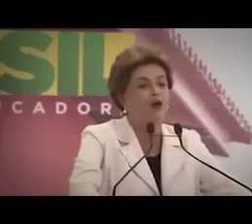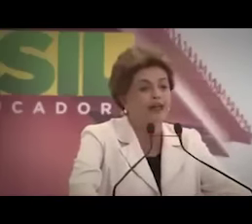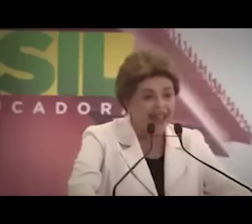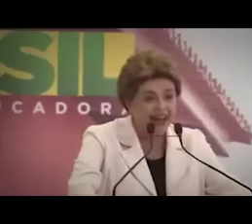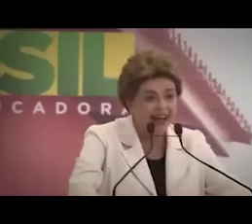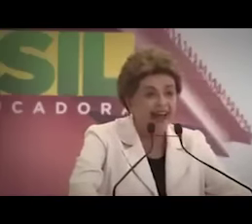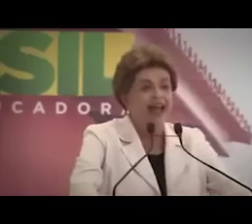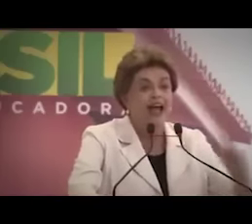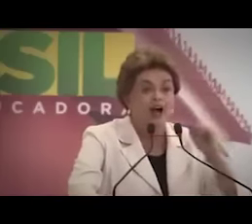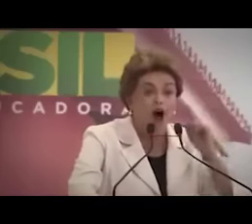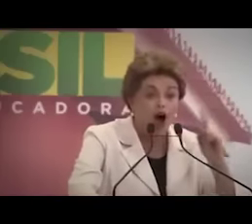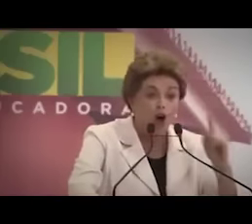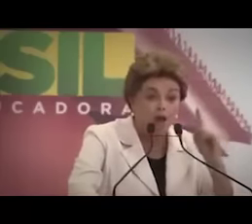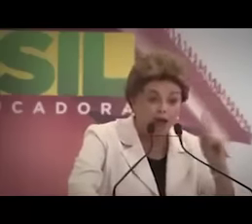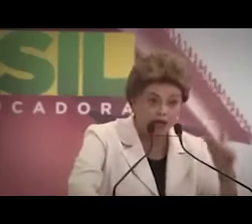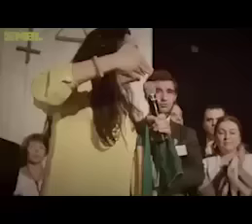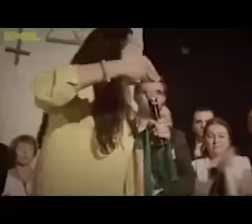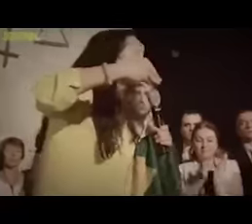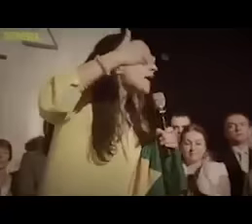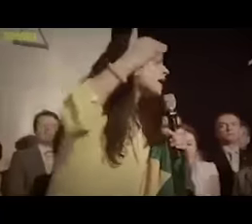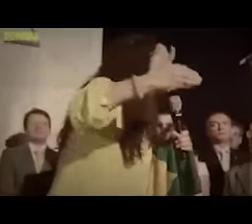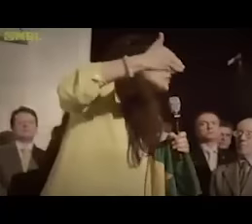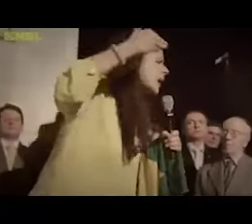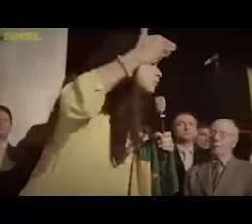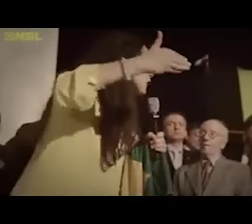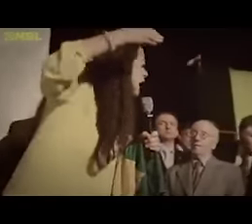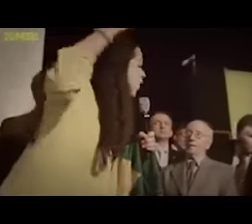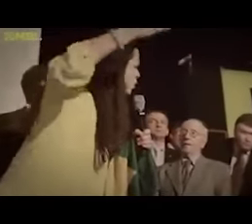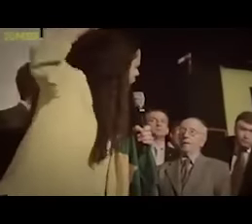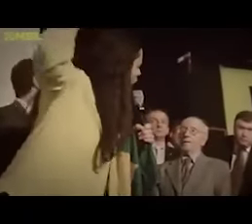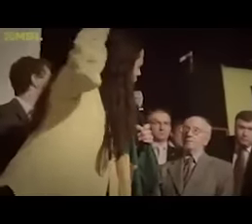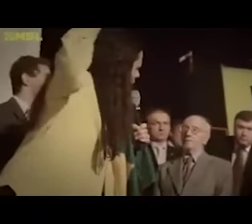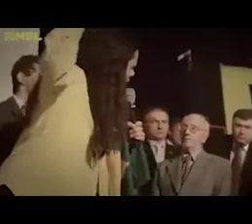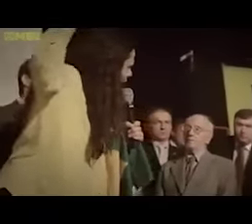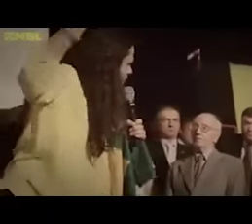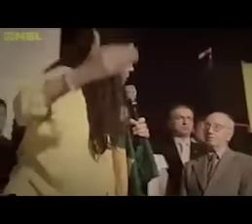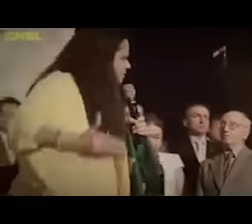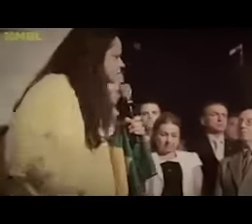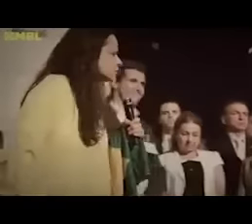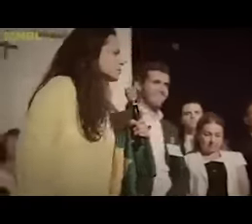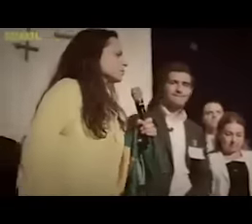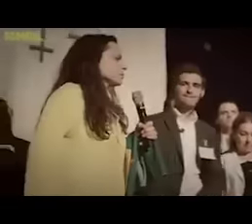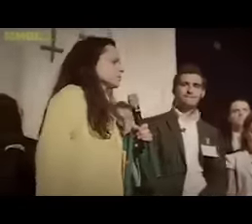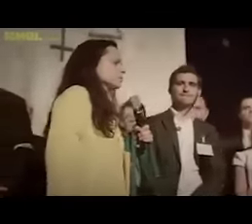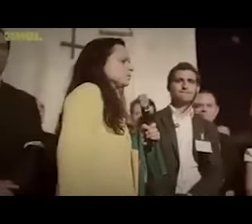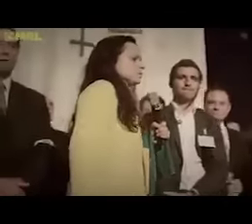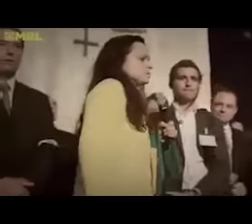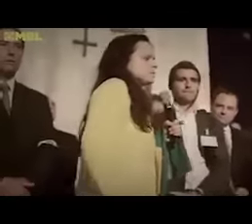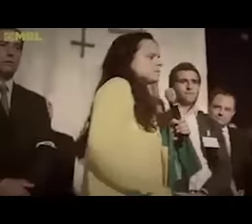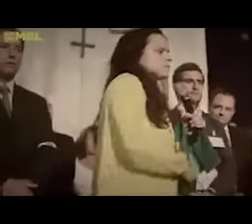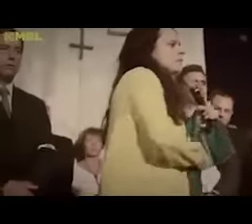responsabilidade é o quê? É golpe! Nós queremos servir a uma cobra!